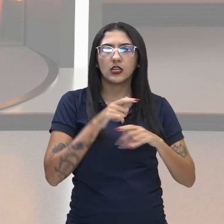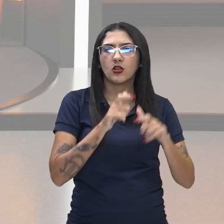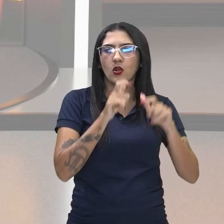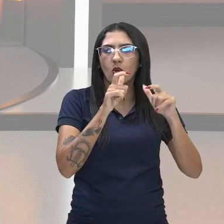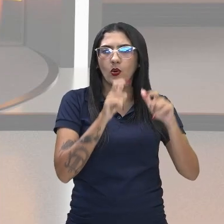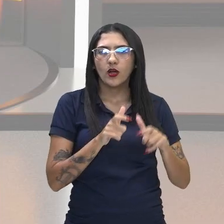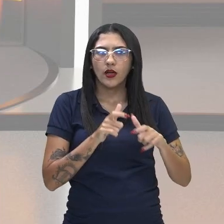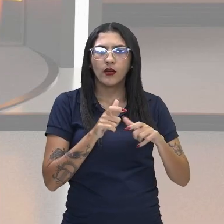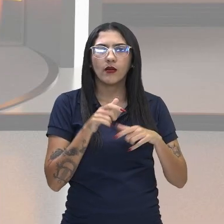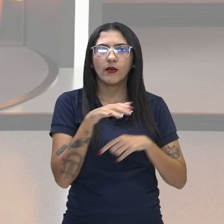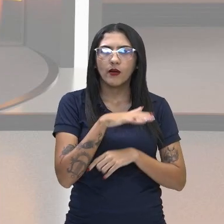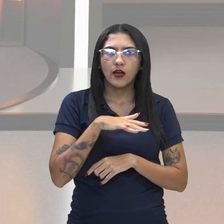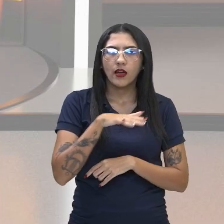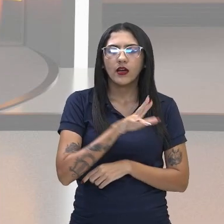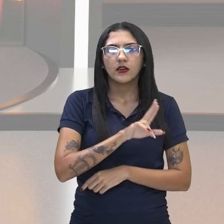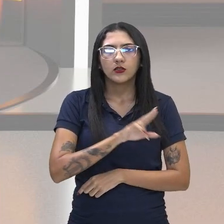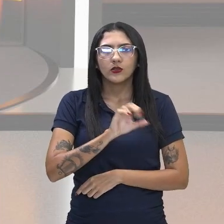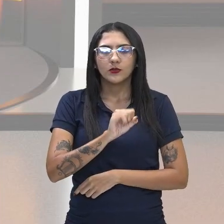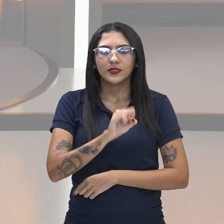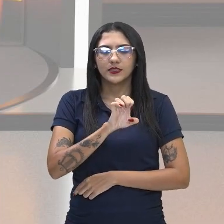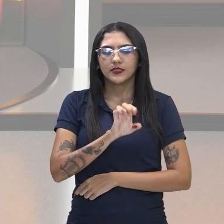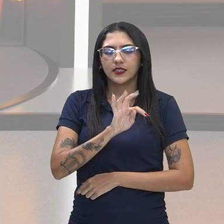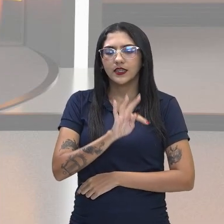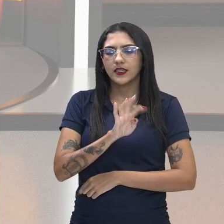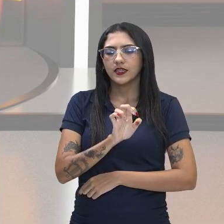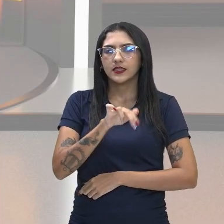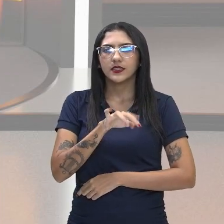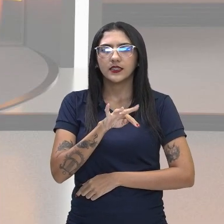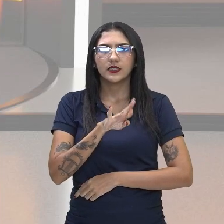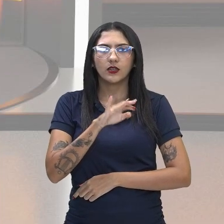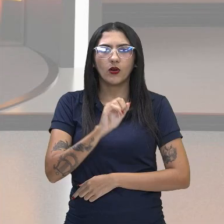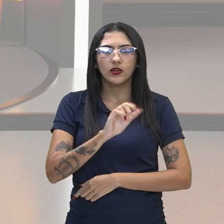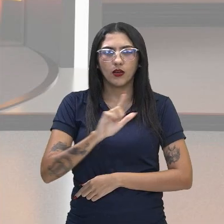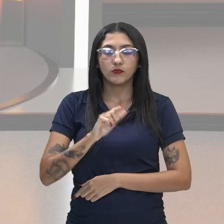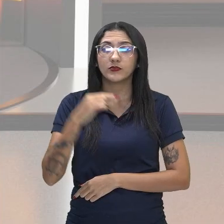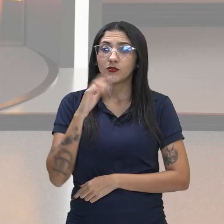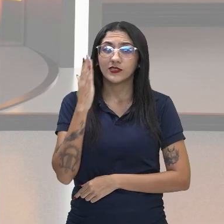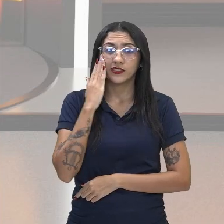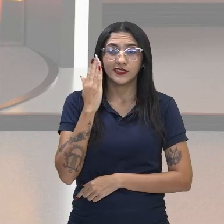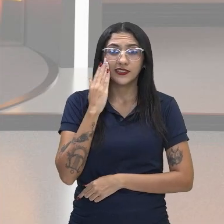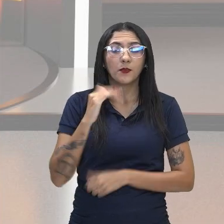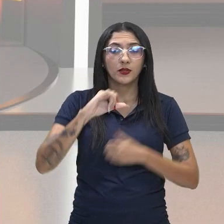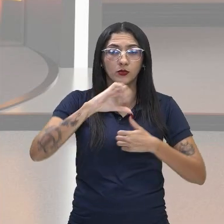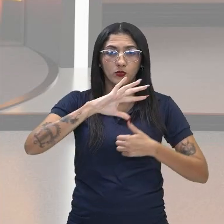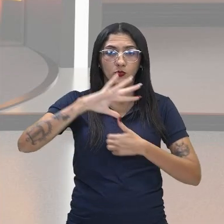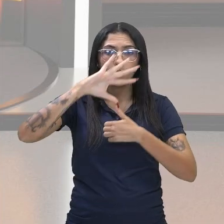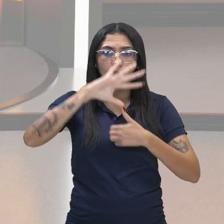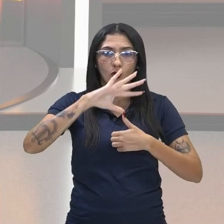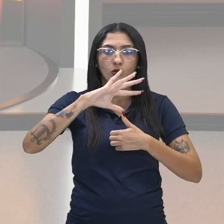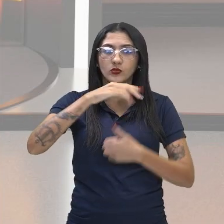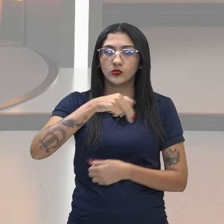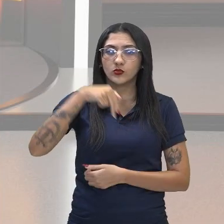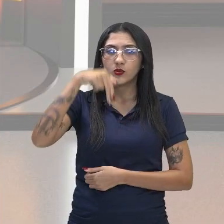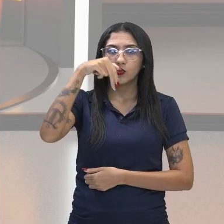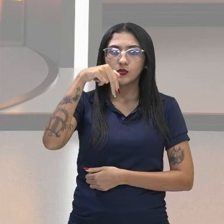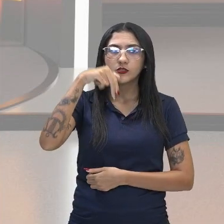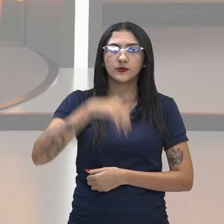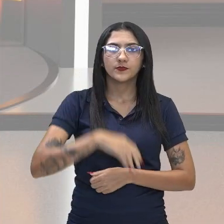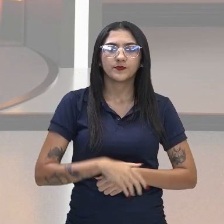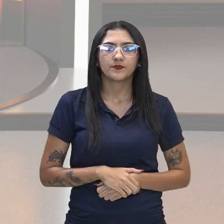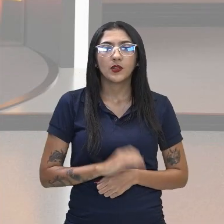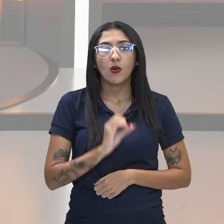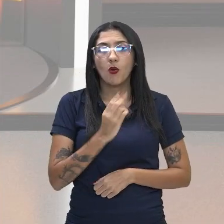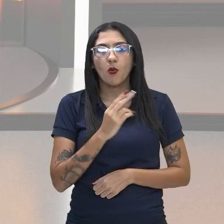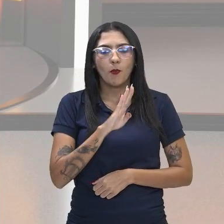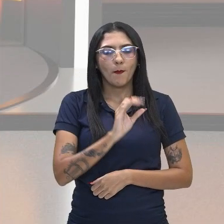hemisfério setentrional. Então, você já sabe que é no hemisfério norte. Está localizado no hemisfério ali boreal.